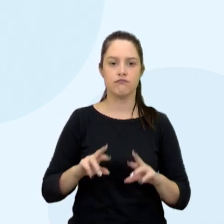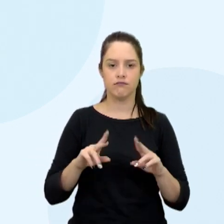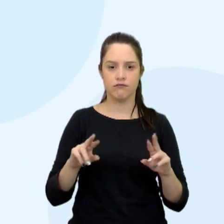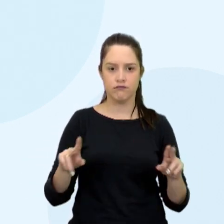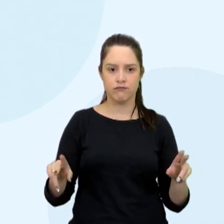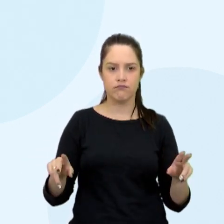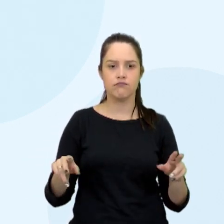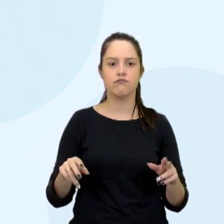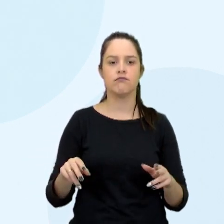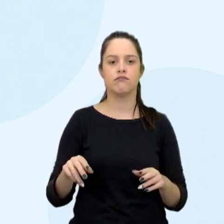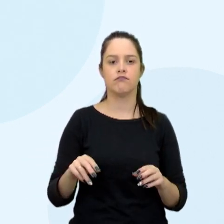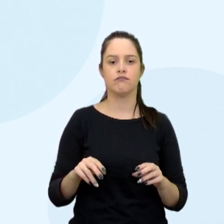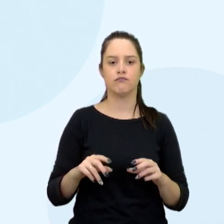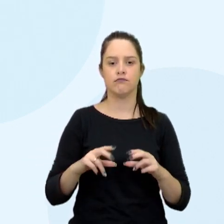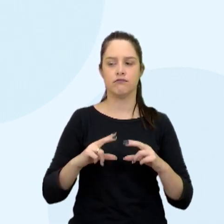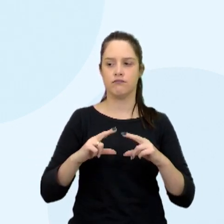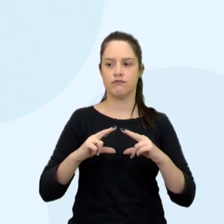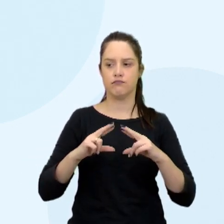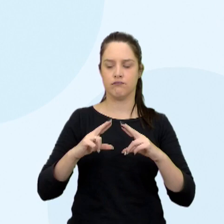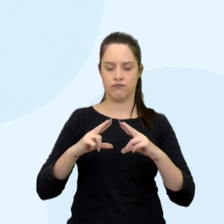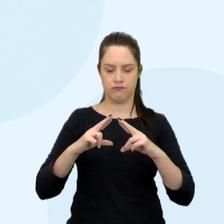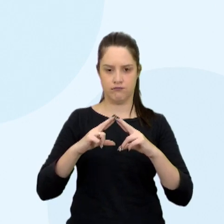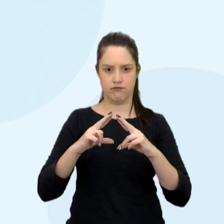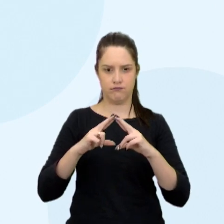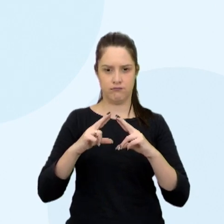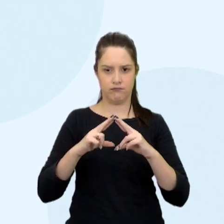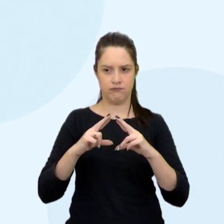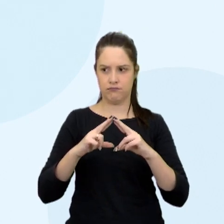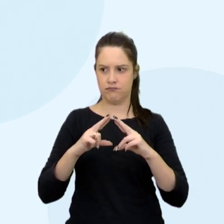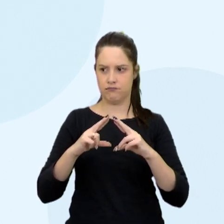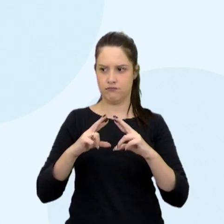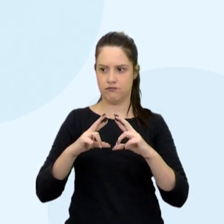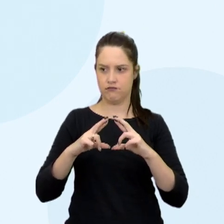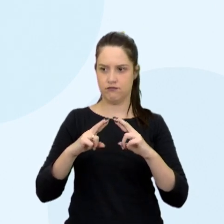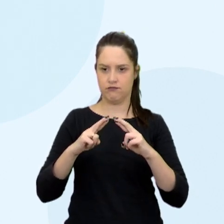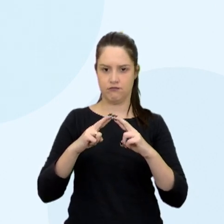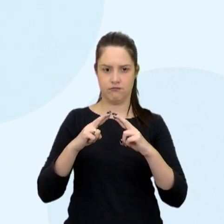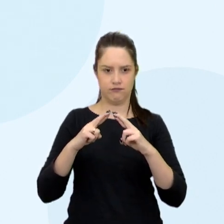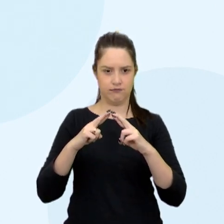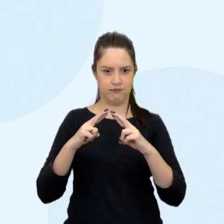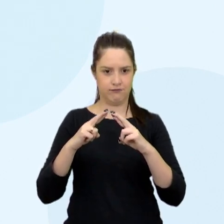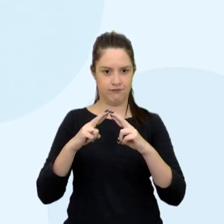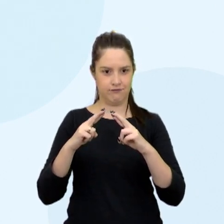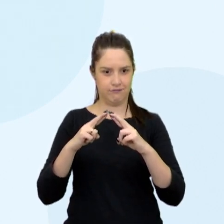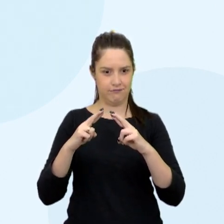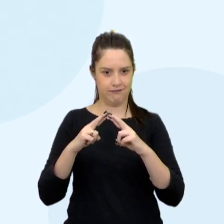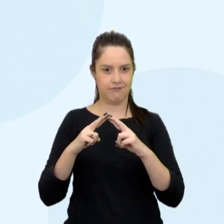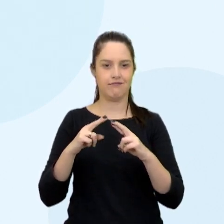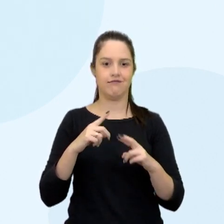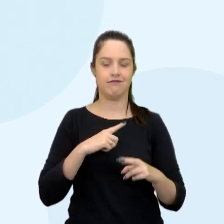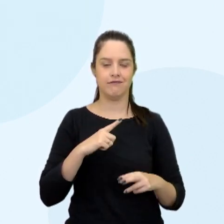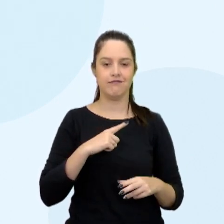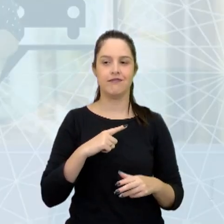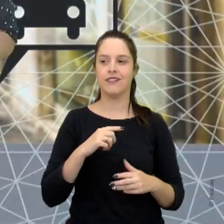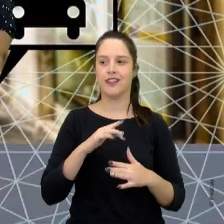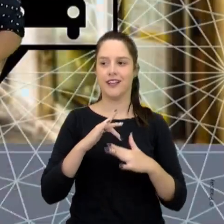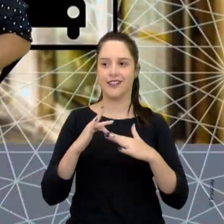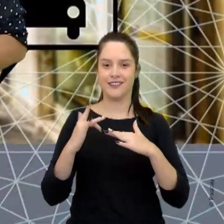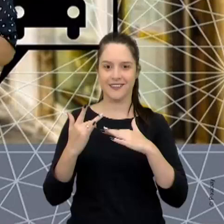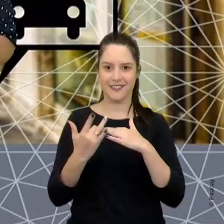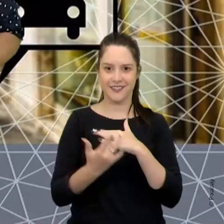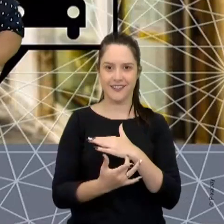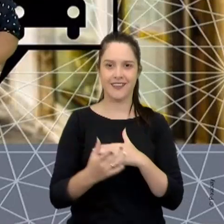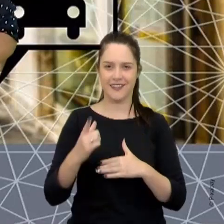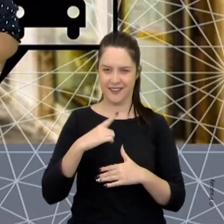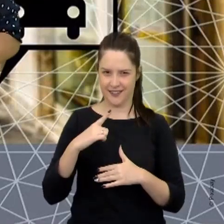nas redes, né? Qual a funcionalidade deles e como eles comunicam conosco, né, Pro Mauro? Você tem rede social, Pro Mauro? Eu tenho rede